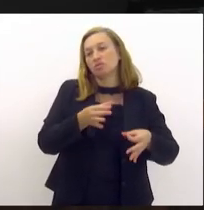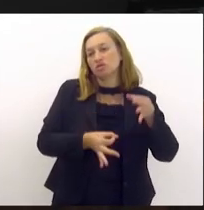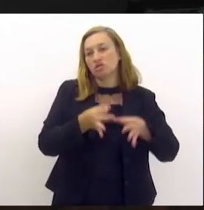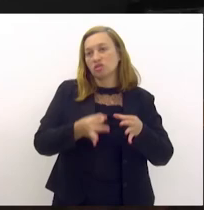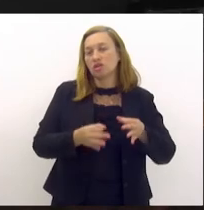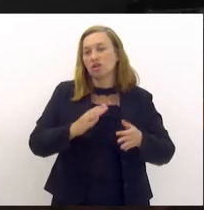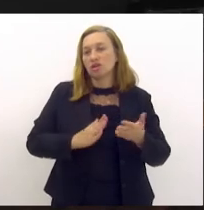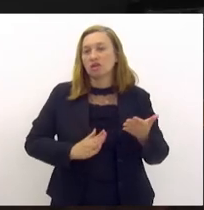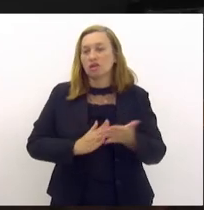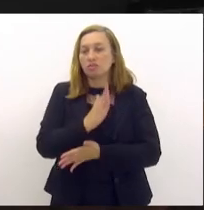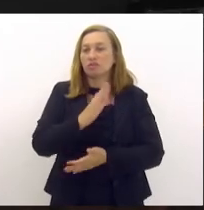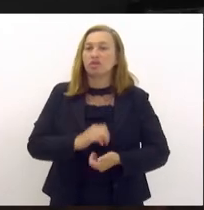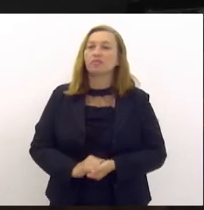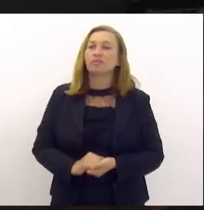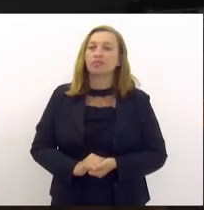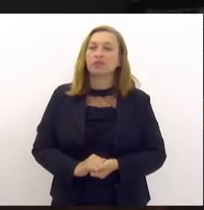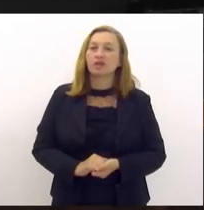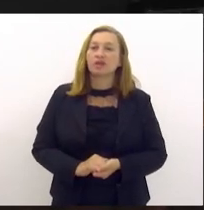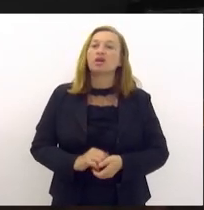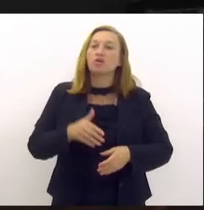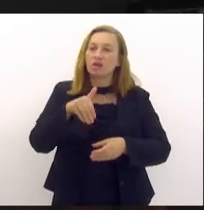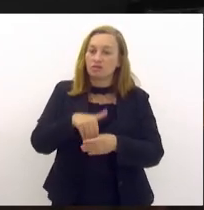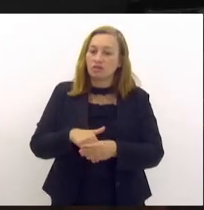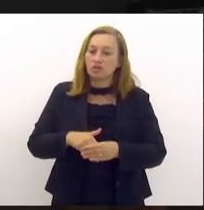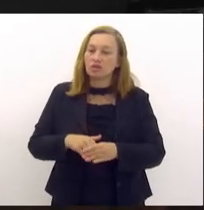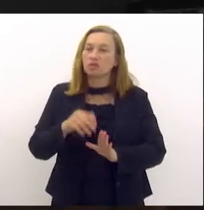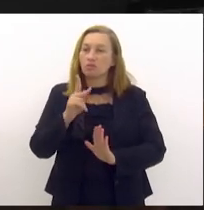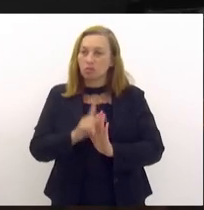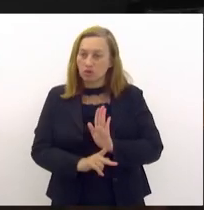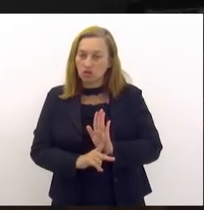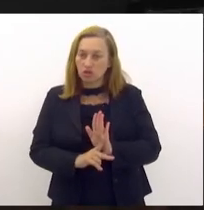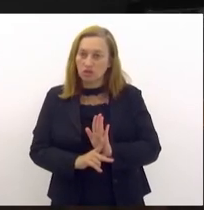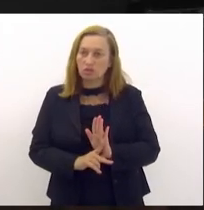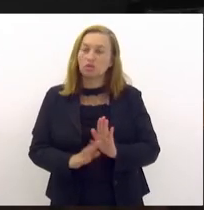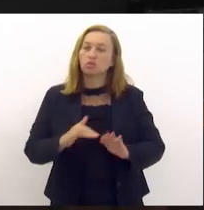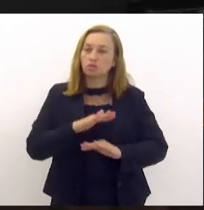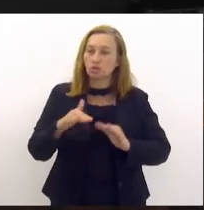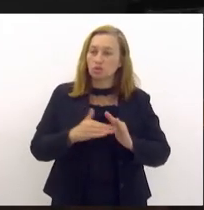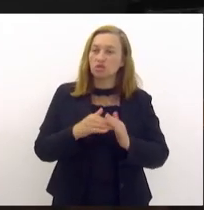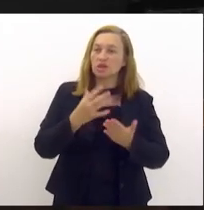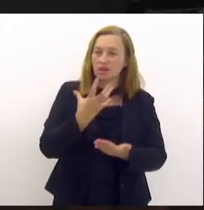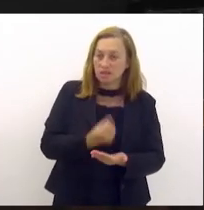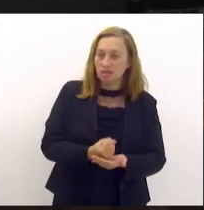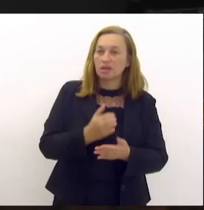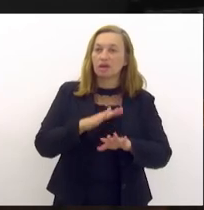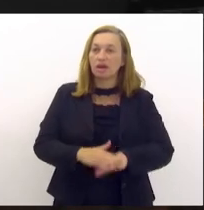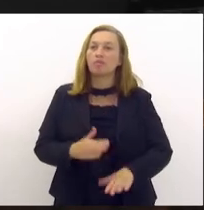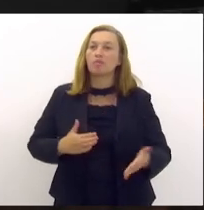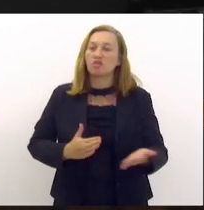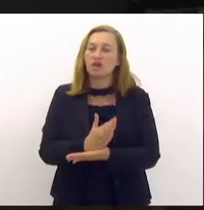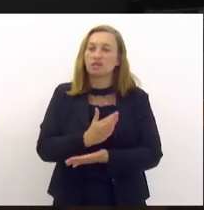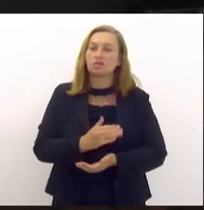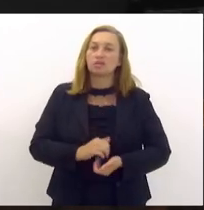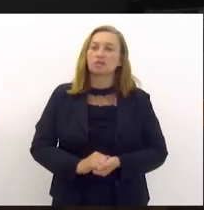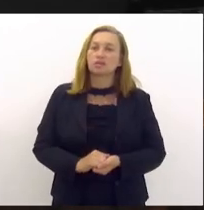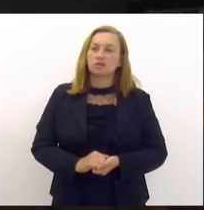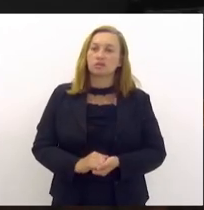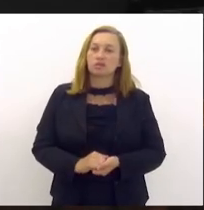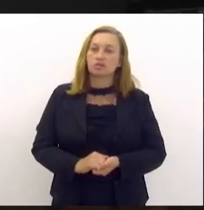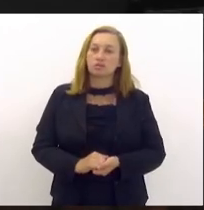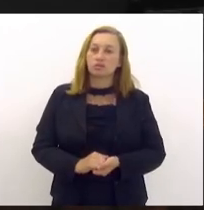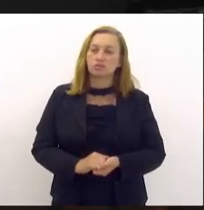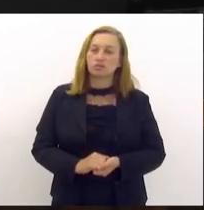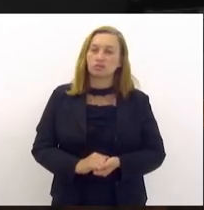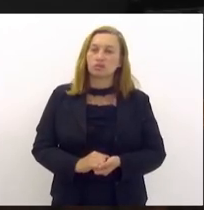estão. Aprovado. Em votação, o projeto assim emendado. Senhores que aprovam, permaneçam como estão. Aprovado. Vai